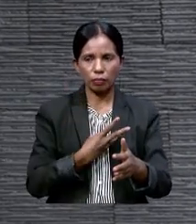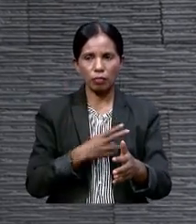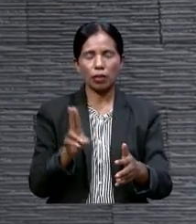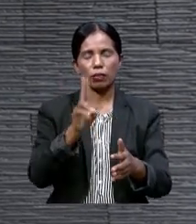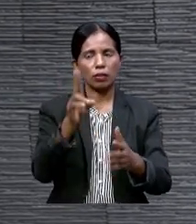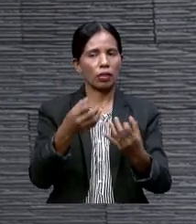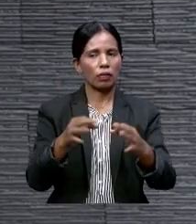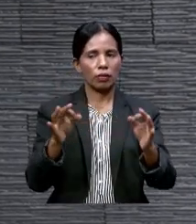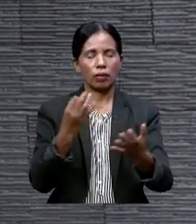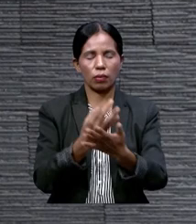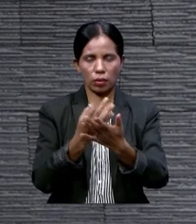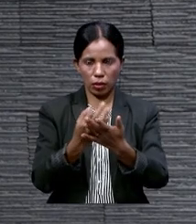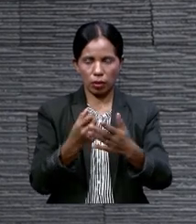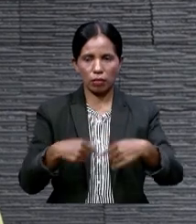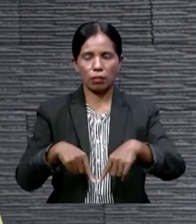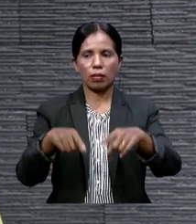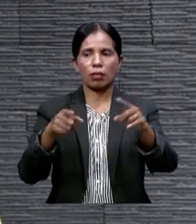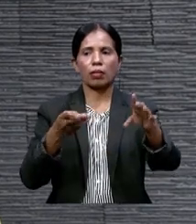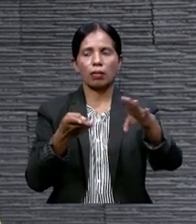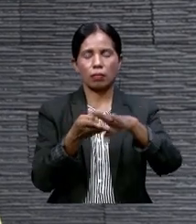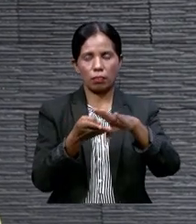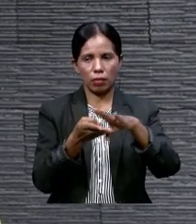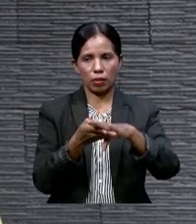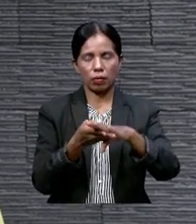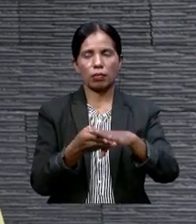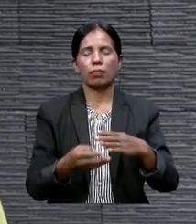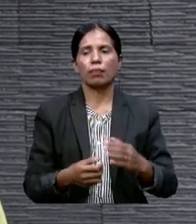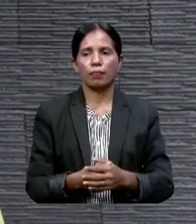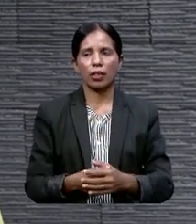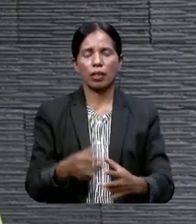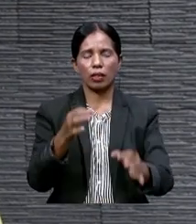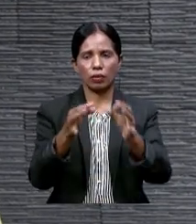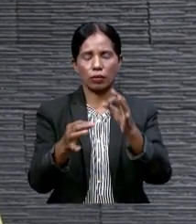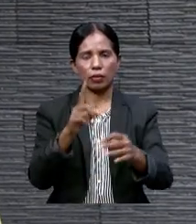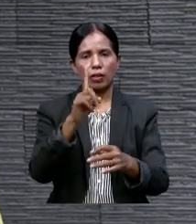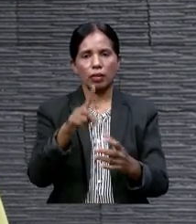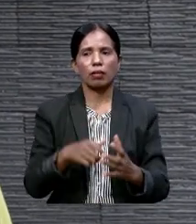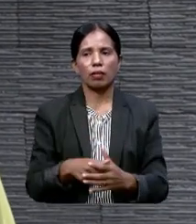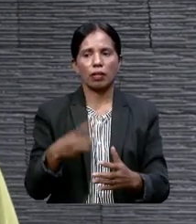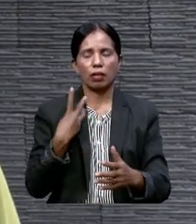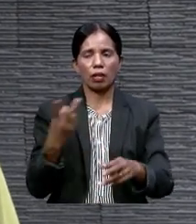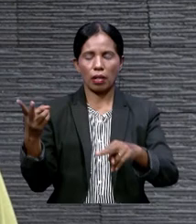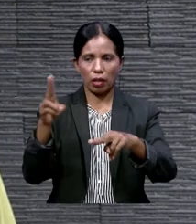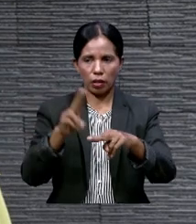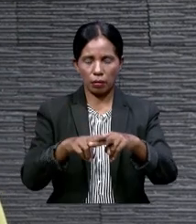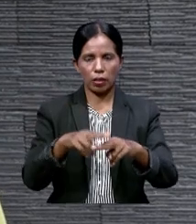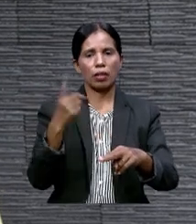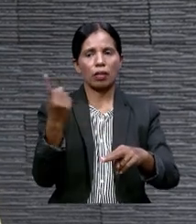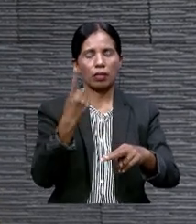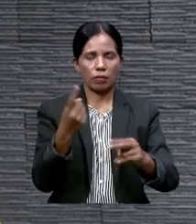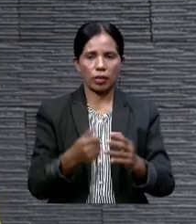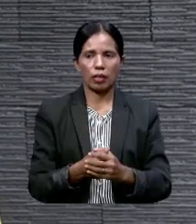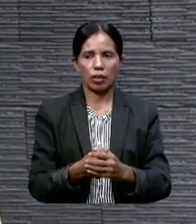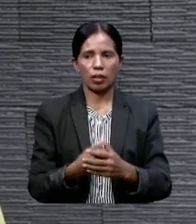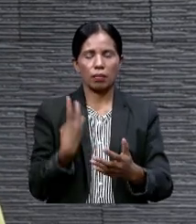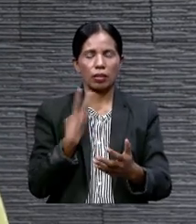hoto osane tem fila ba fale bankaria ba ya ba banco masa kwan ida aminta ne nafati no ida